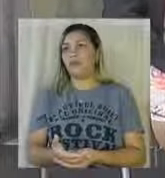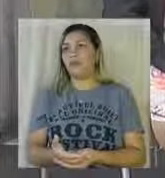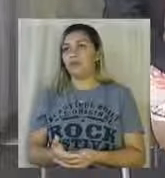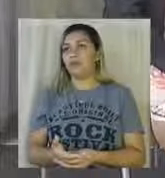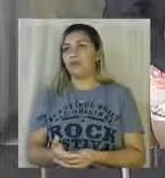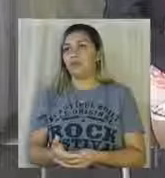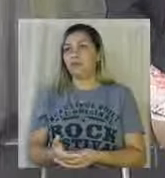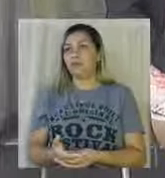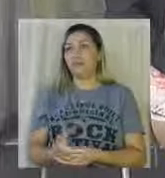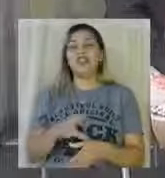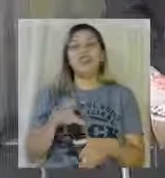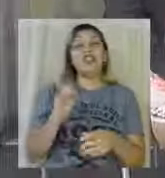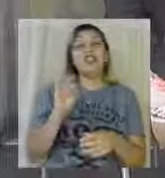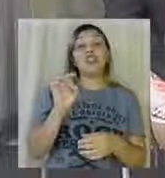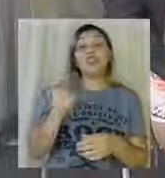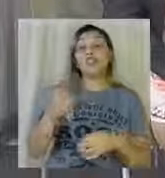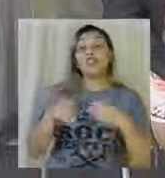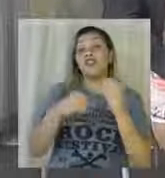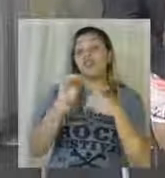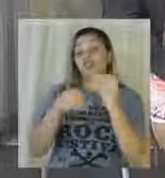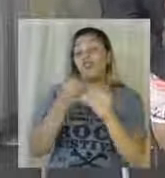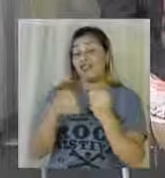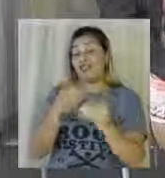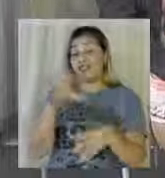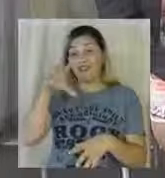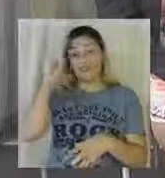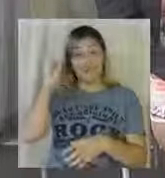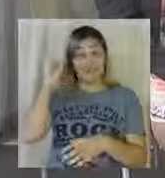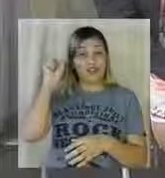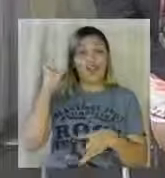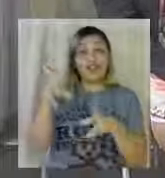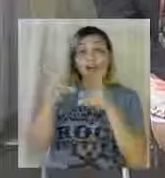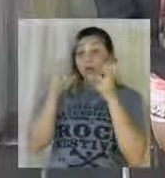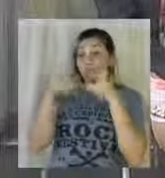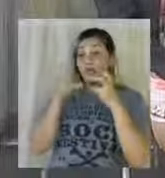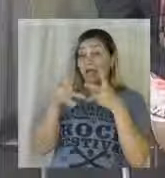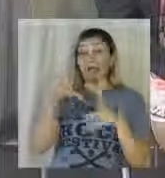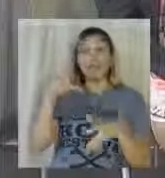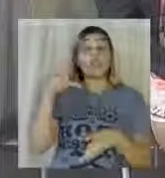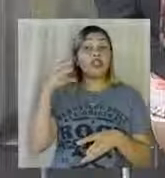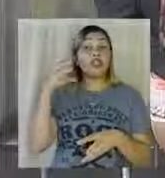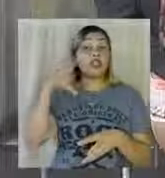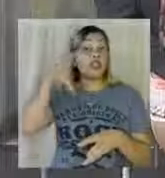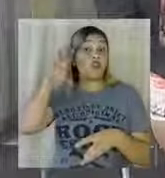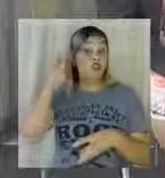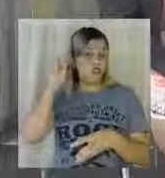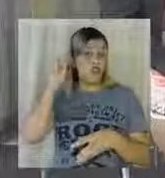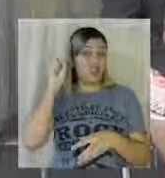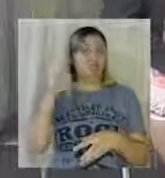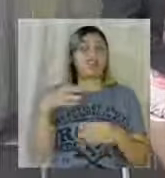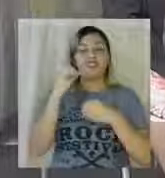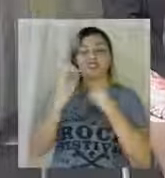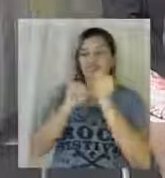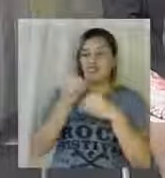era só enrolação com o ouvinte. Ela percebe muito isso, que o ouvinte gosta de enrolação com o